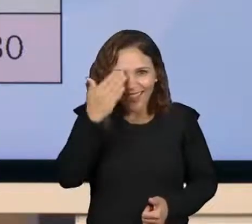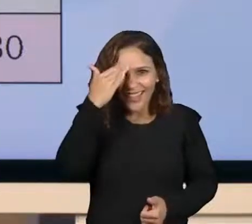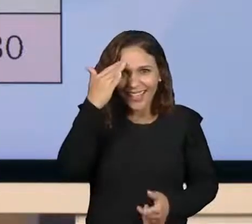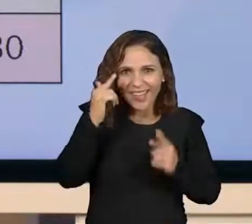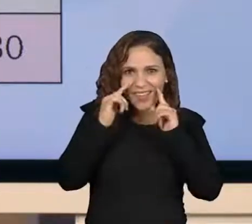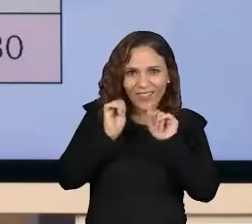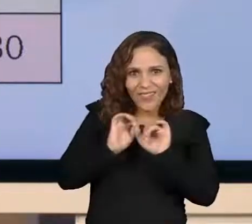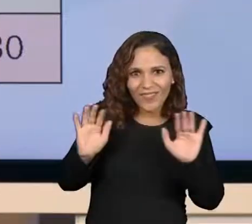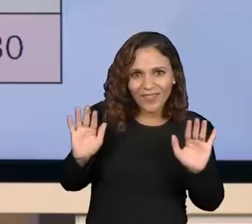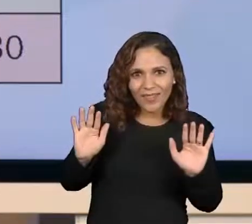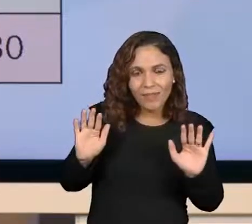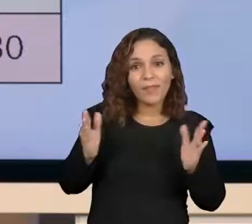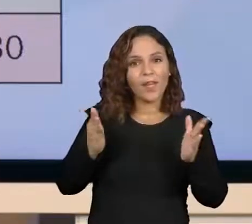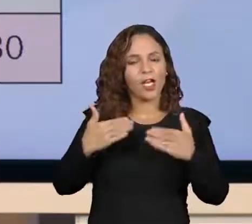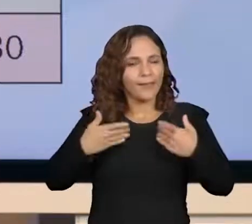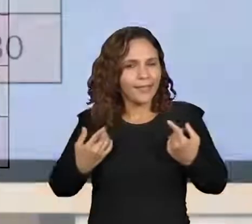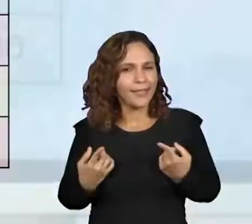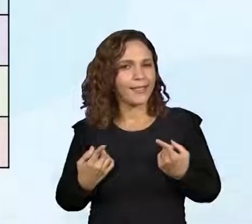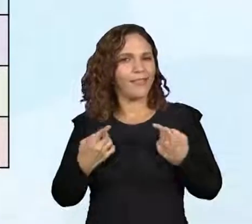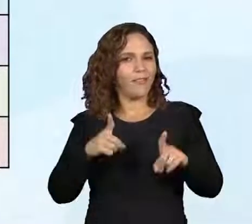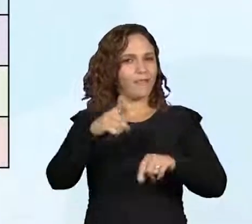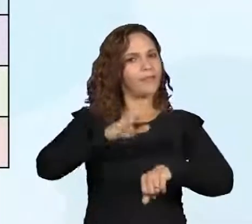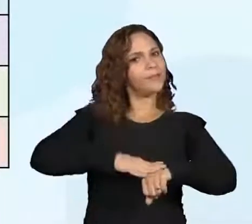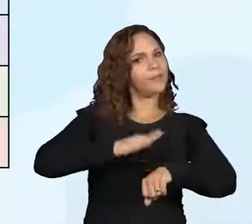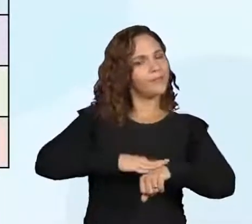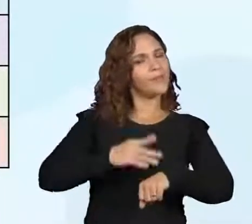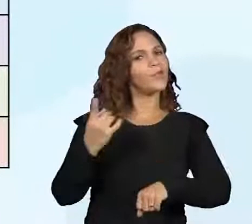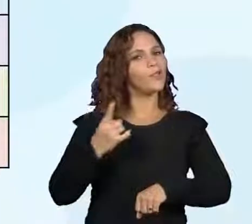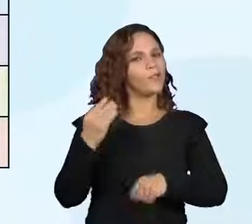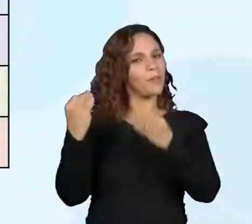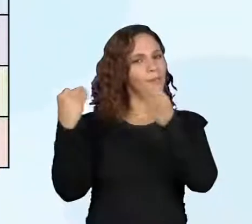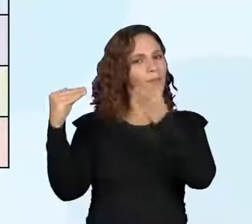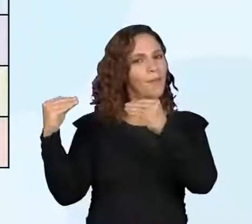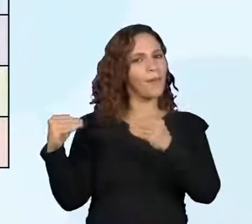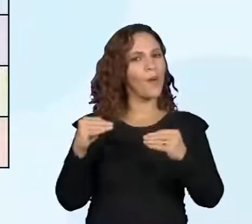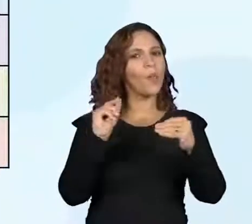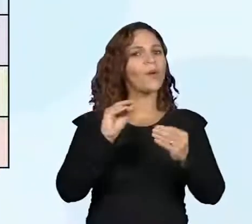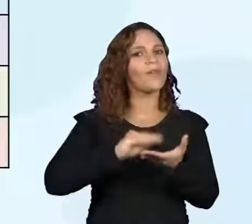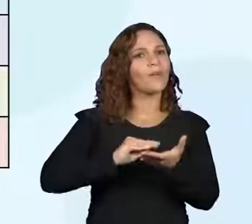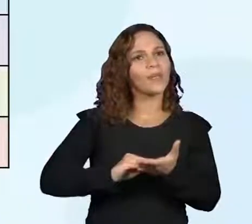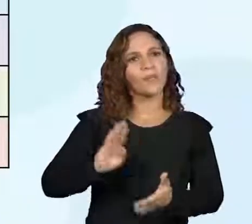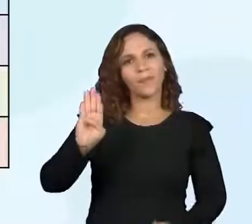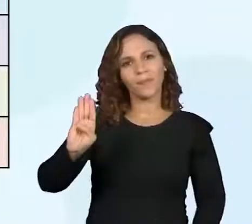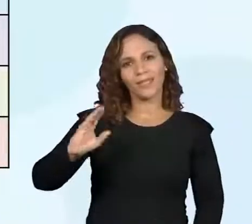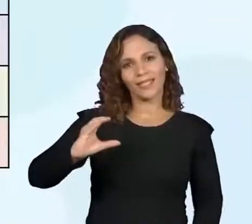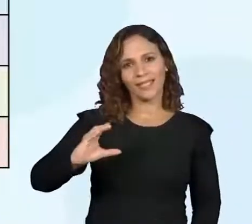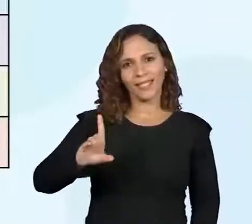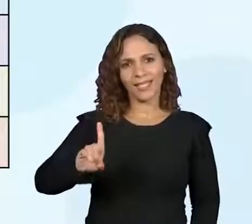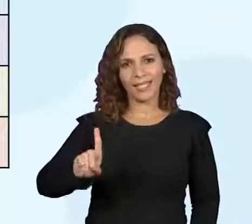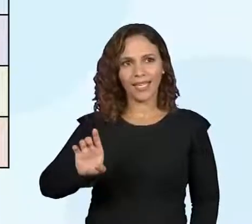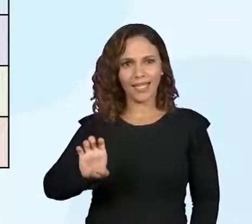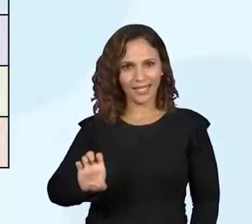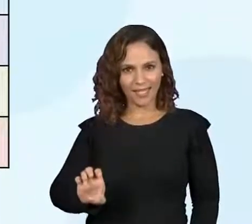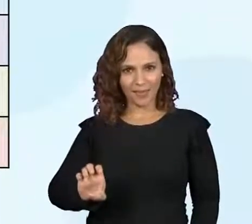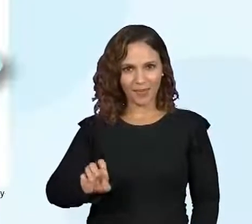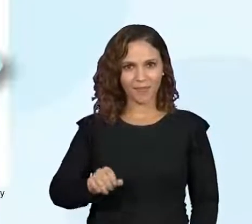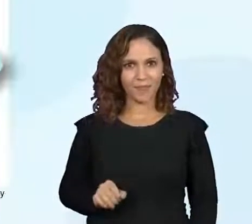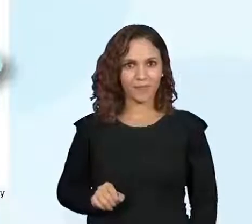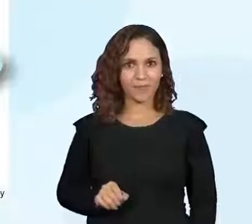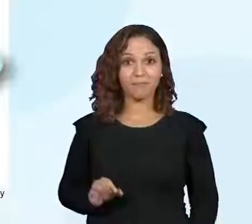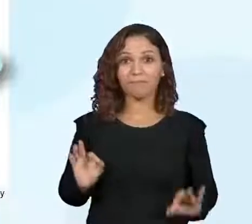Vou deixar, então, desafio para vocês completarem aí os itens B, C, D e E,